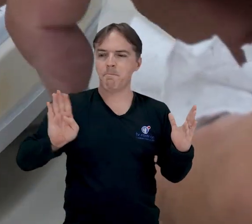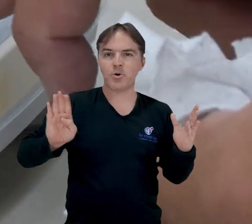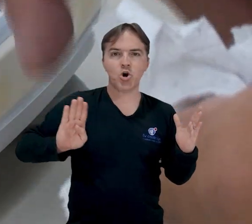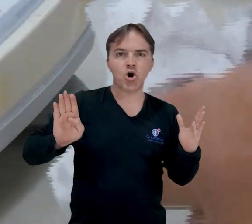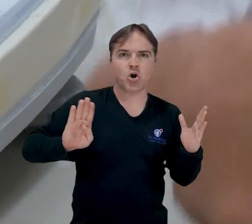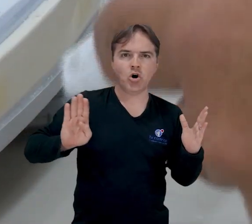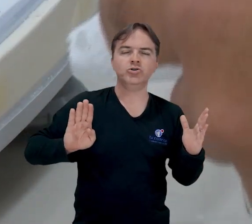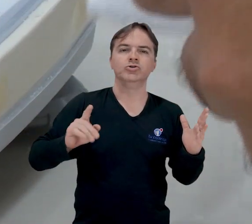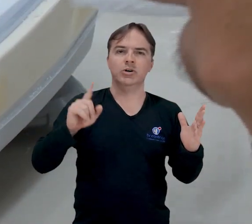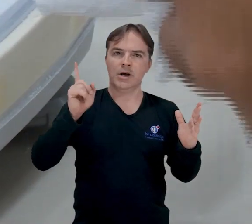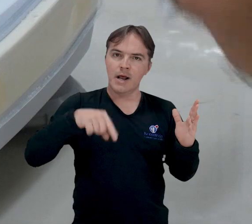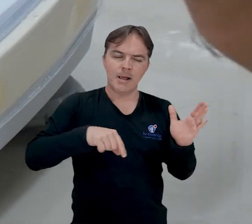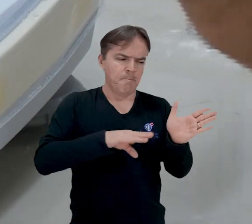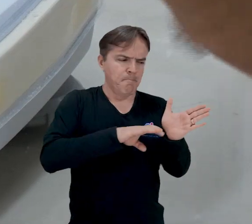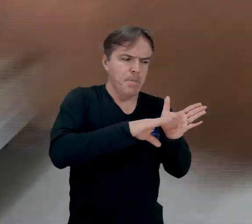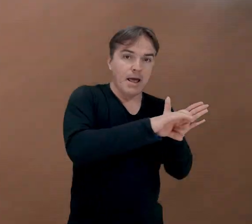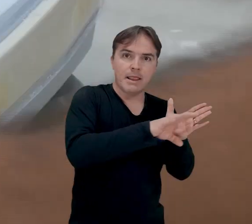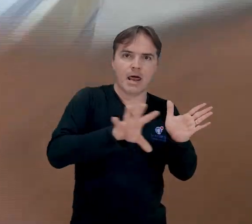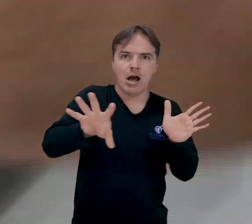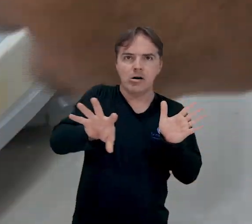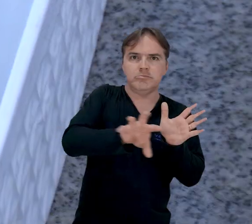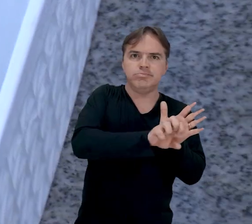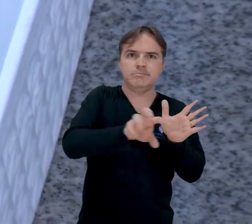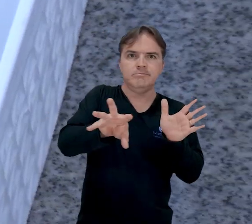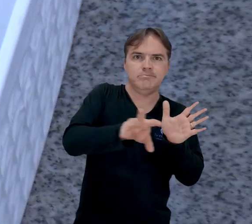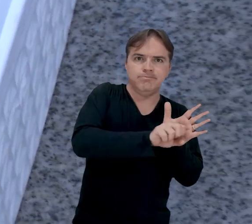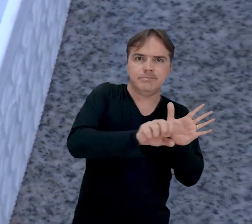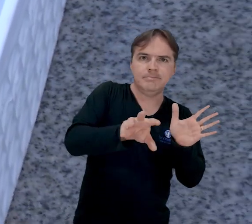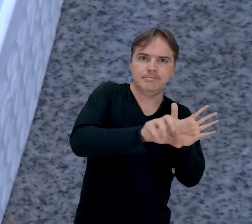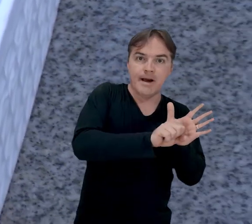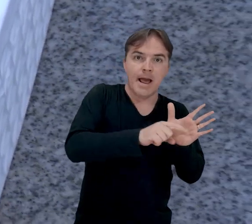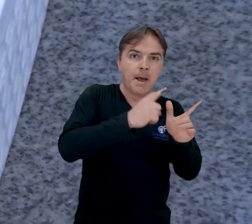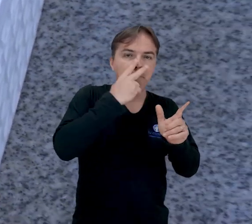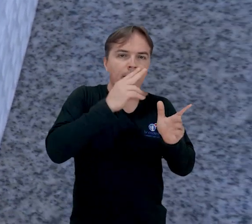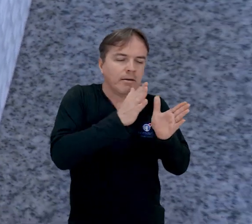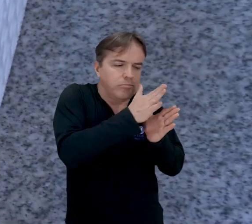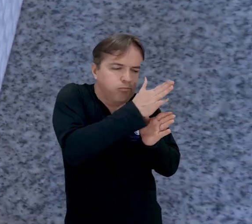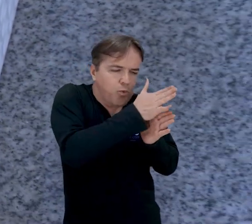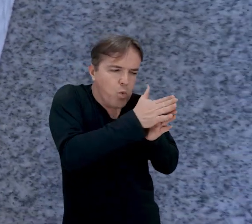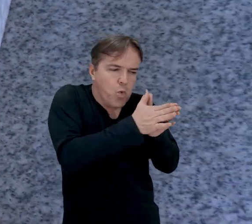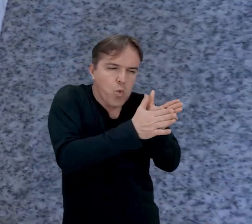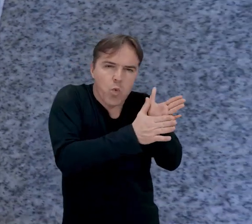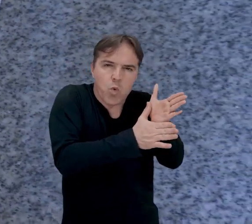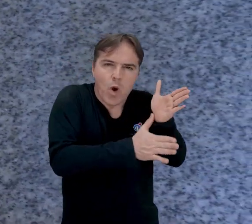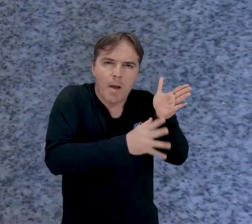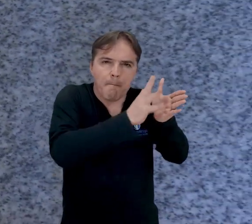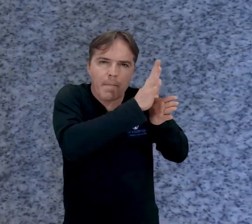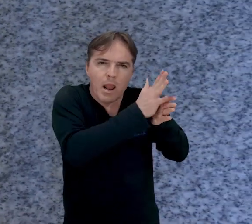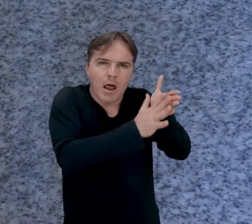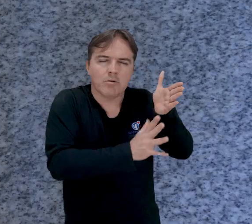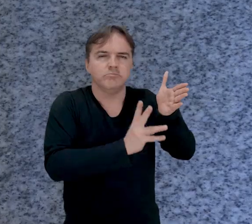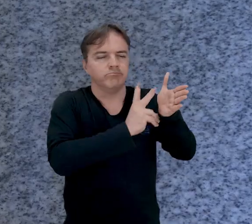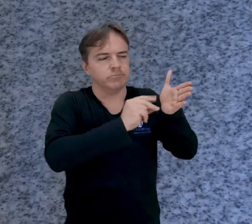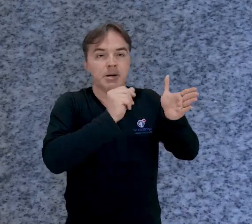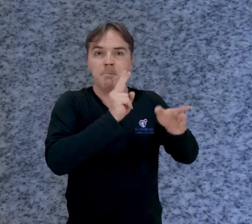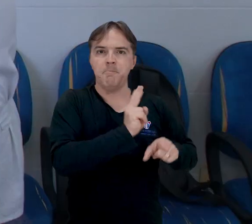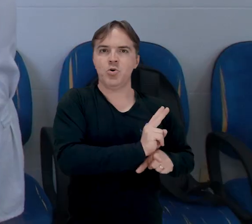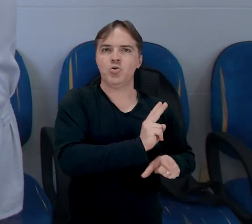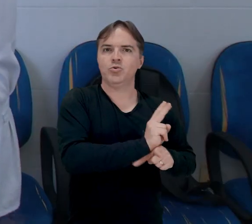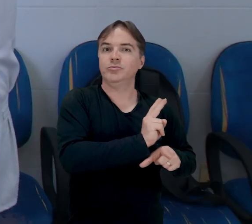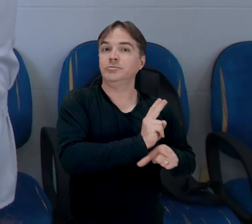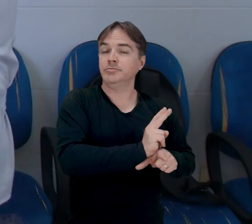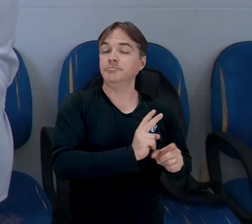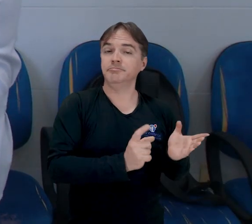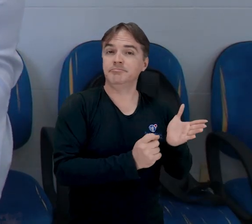superfície bacteriana seria uma barreira contra a degradação promovida pelos efeitos corrosivos. São